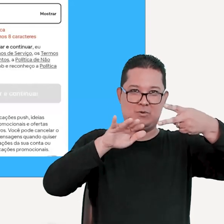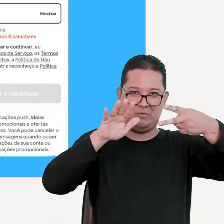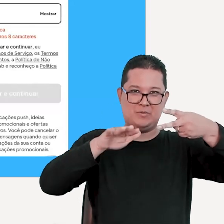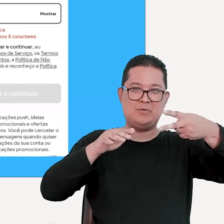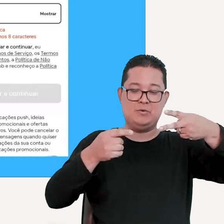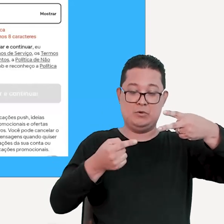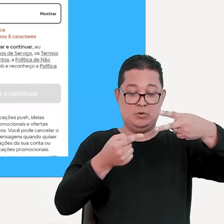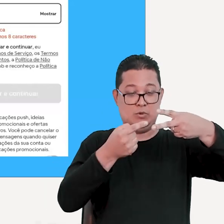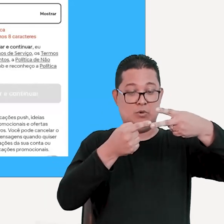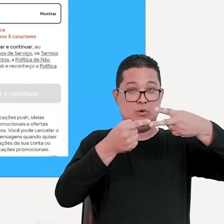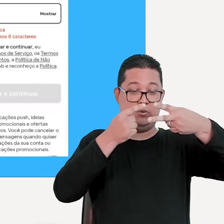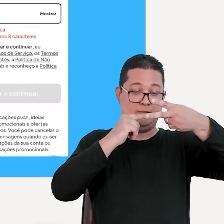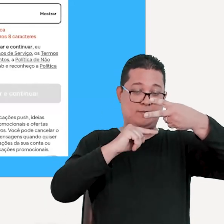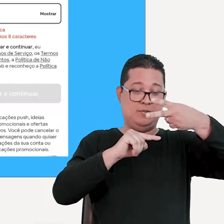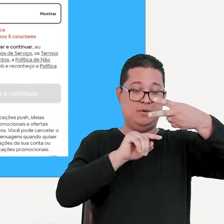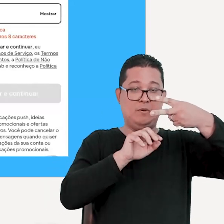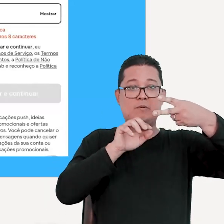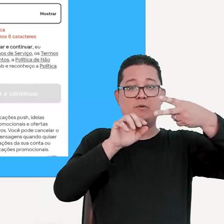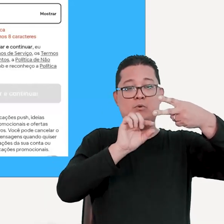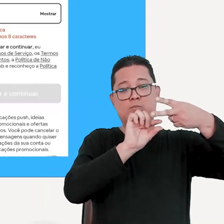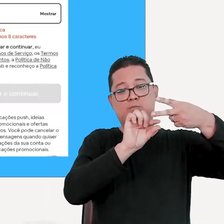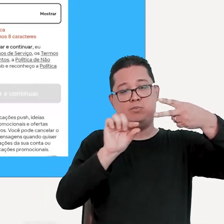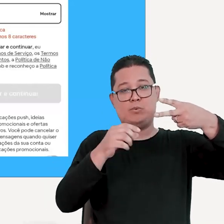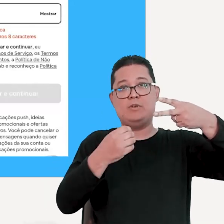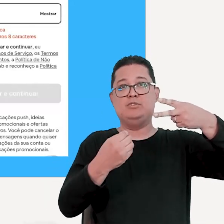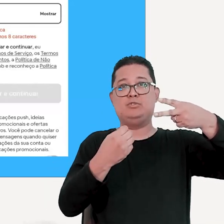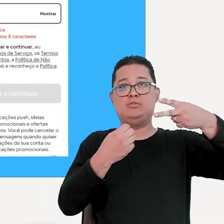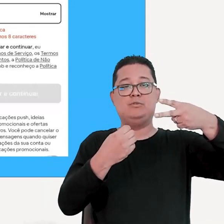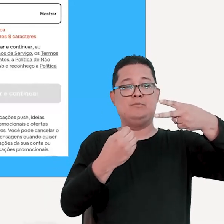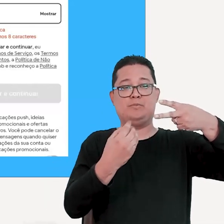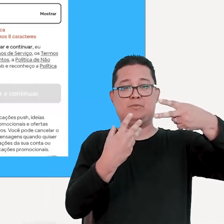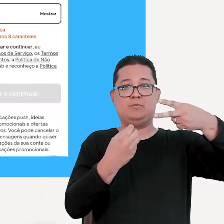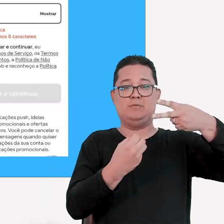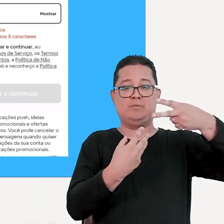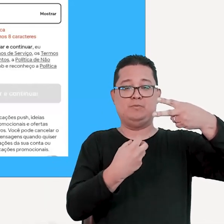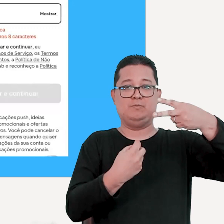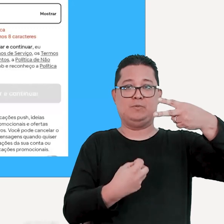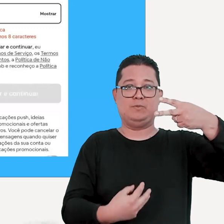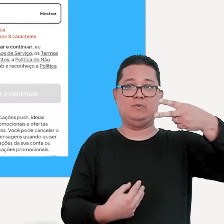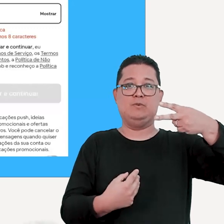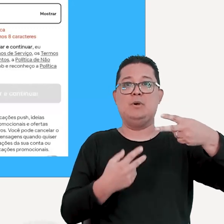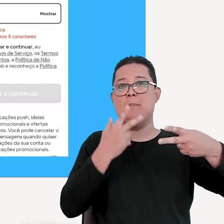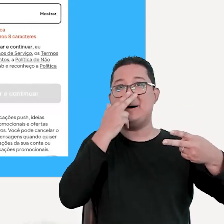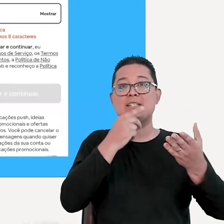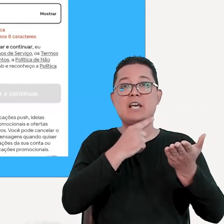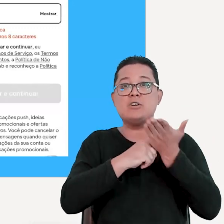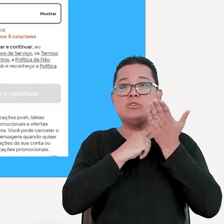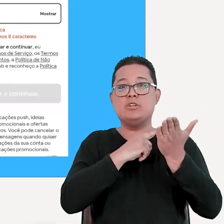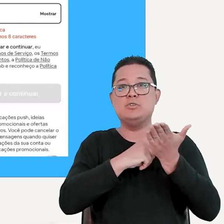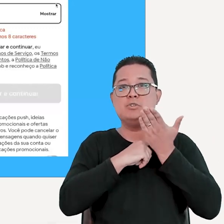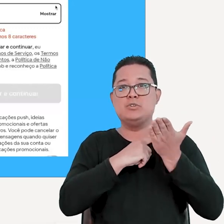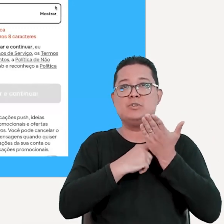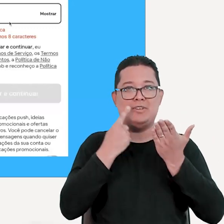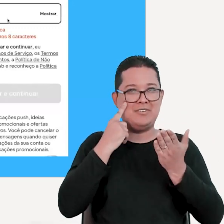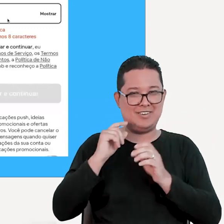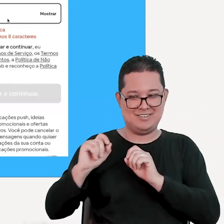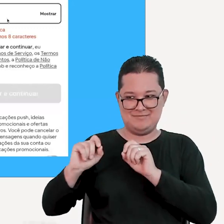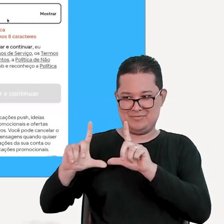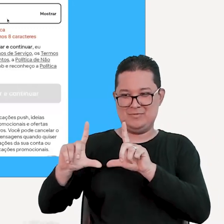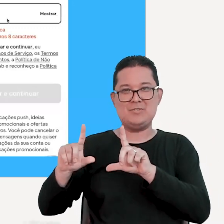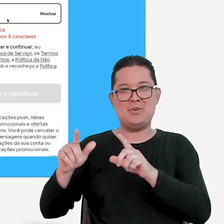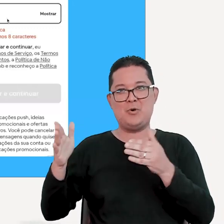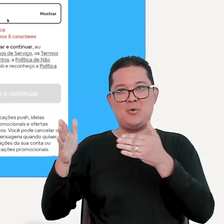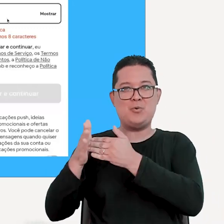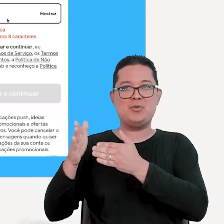de acordo com o texto que eu estou escrevendo. Então, como vocês podem ver na última tela da direita, aqui neste print,